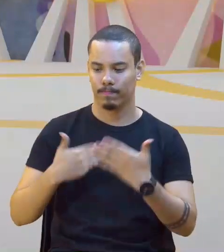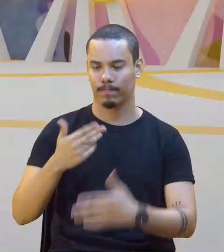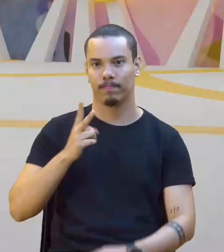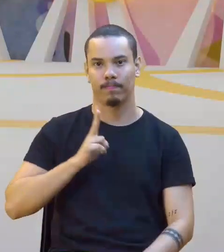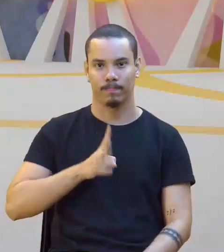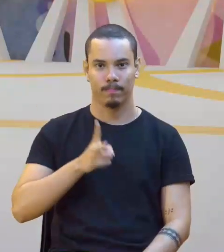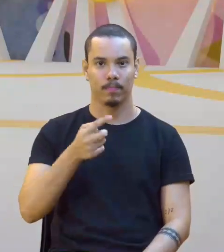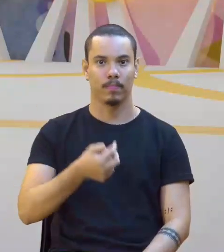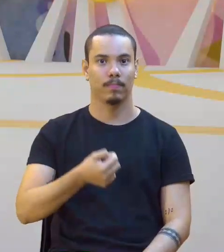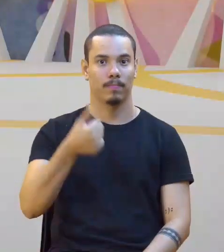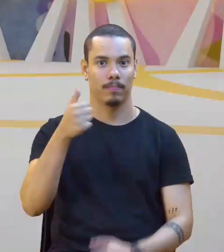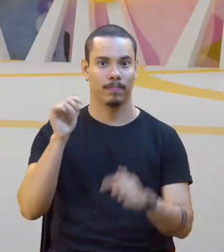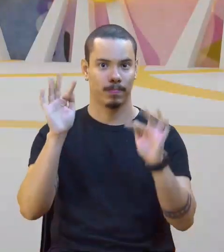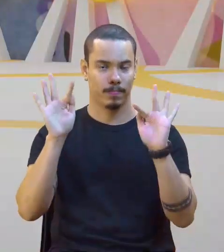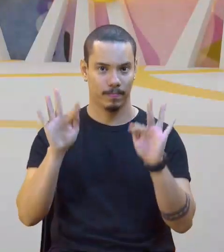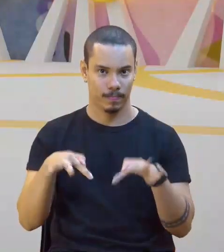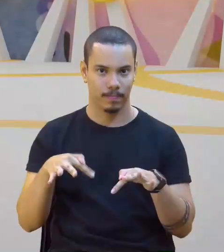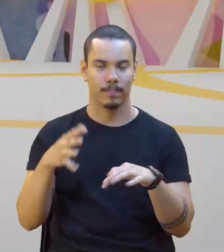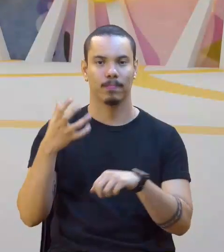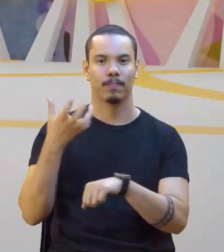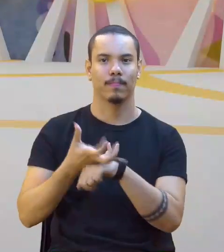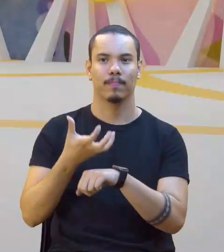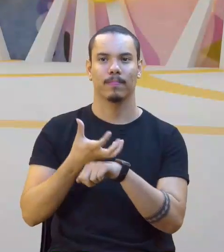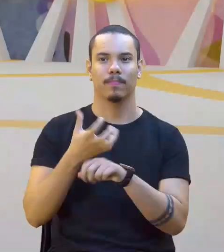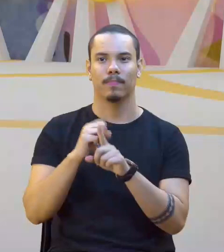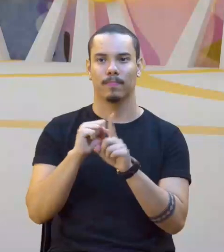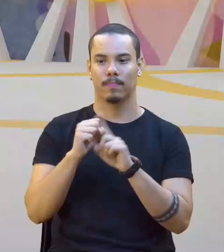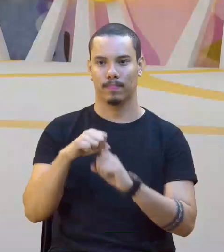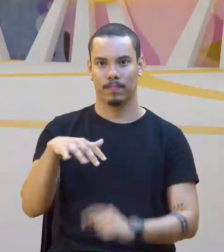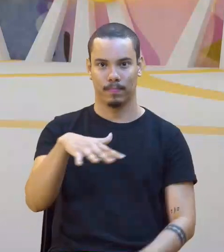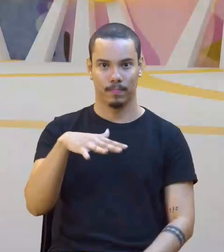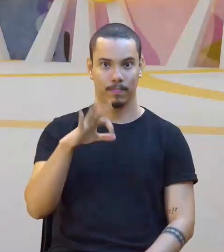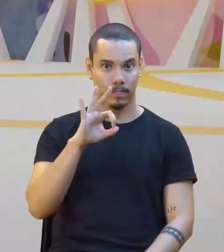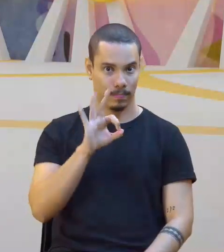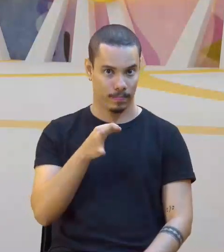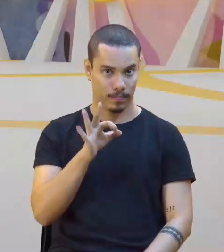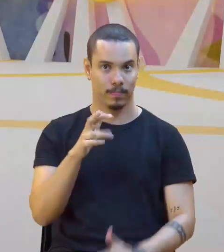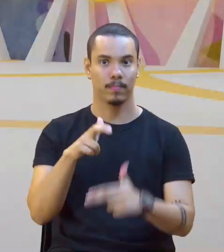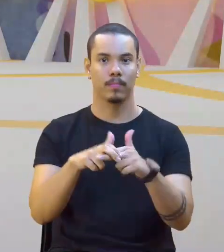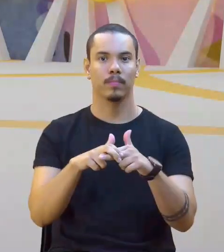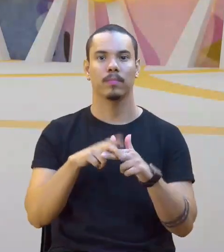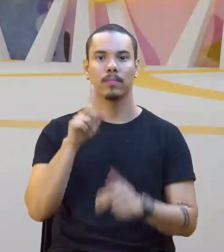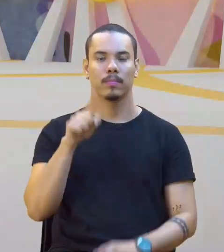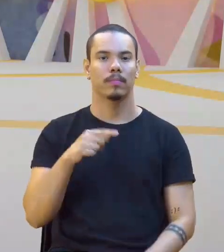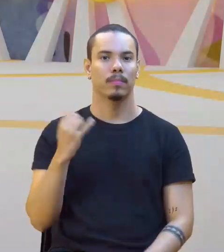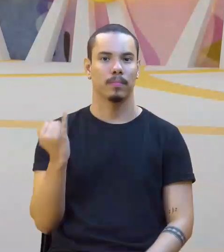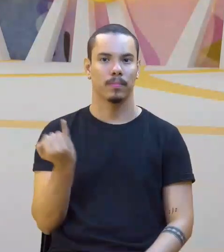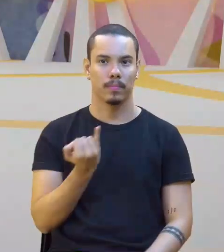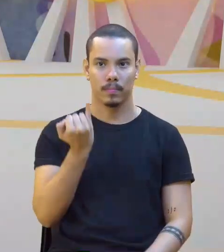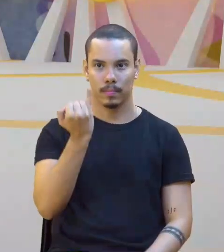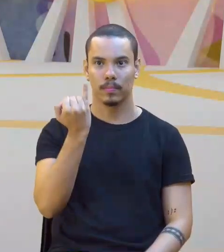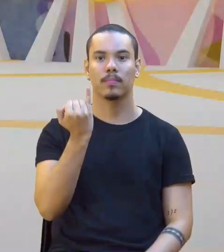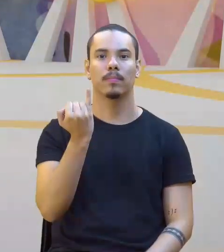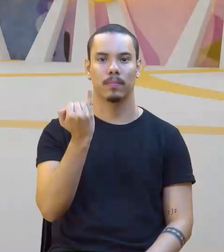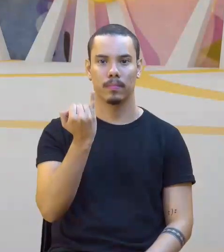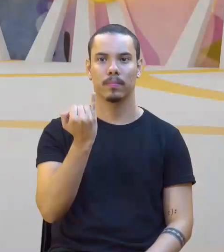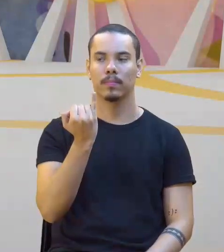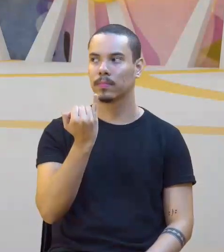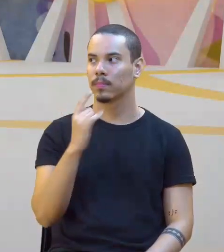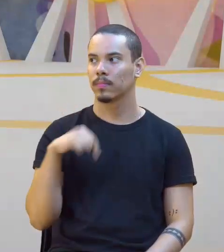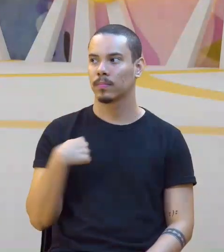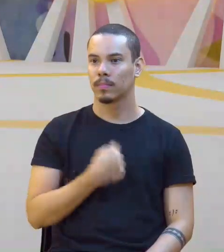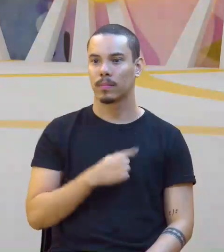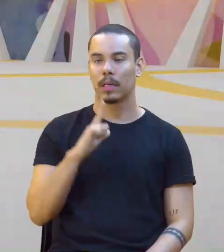para finalizar o componente curricular de Sociologia, né? Então, um componente que é super importante para vocês